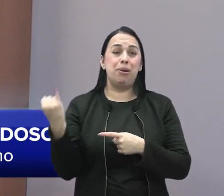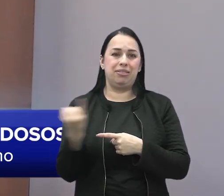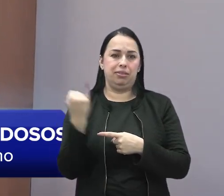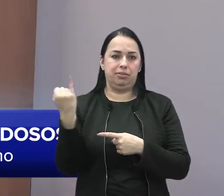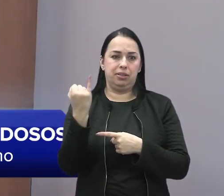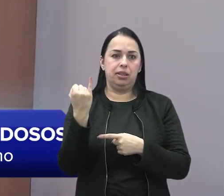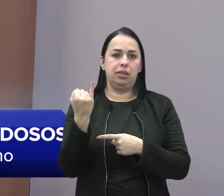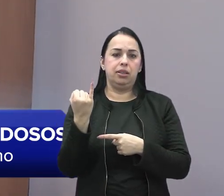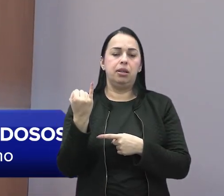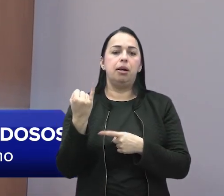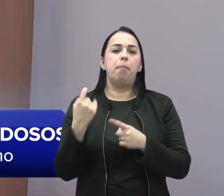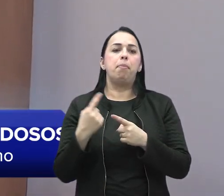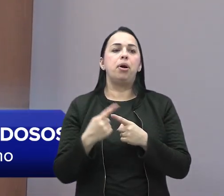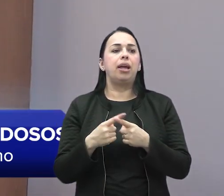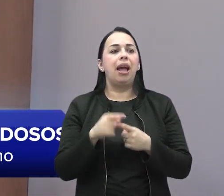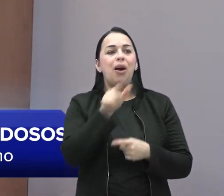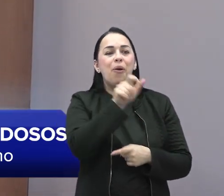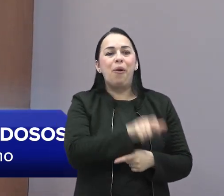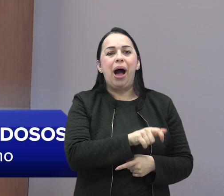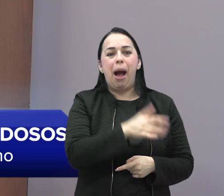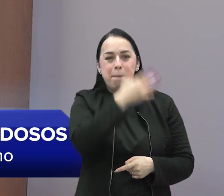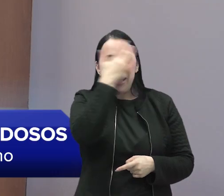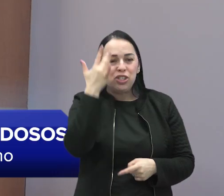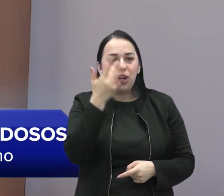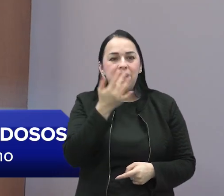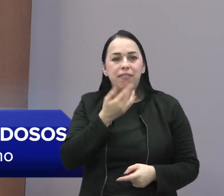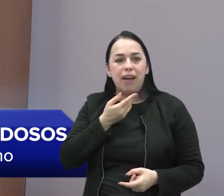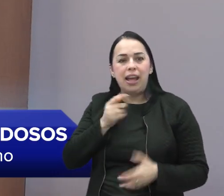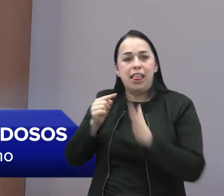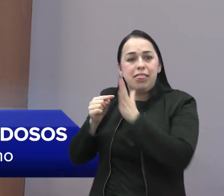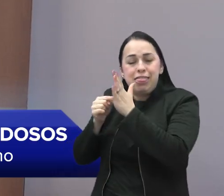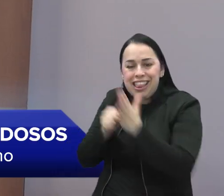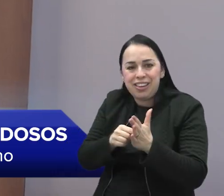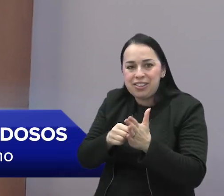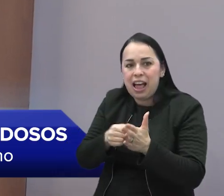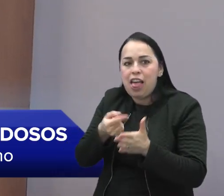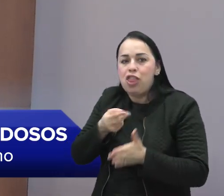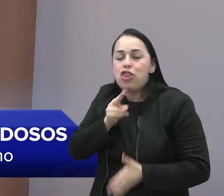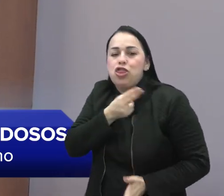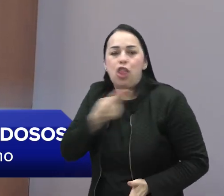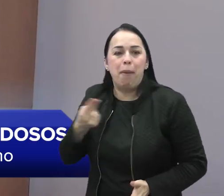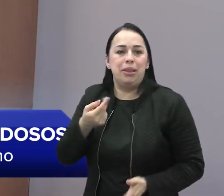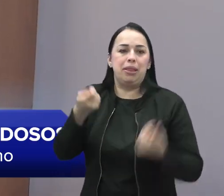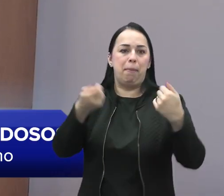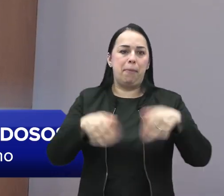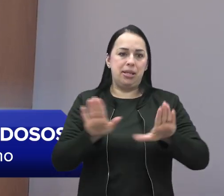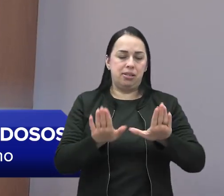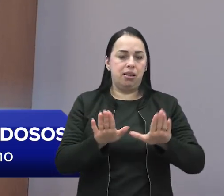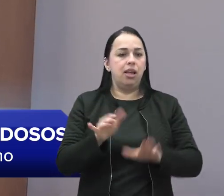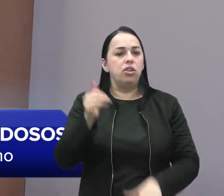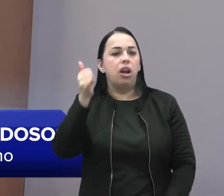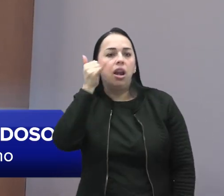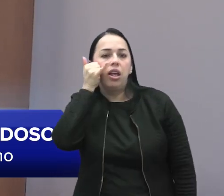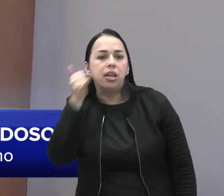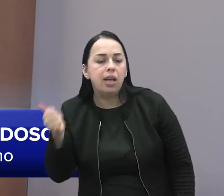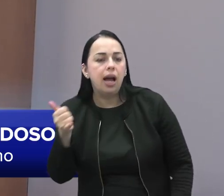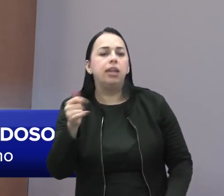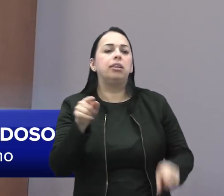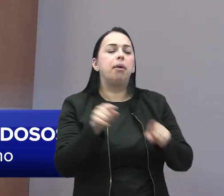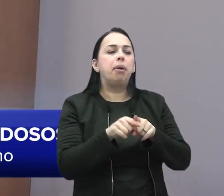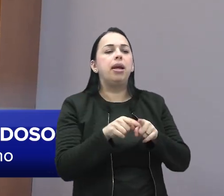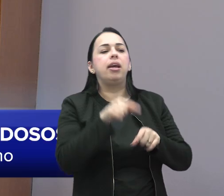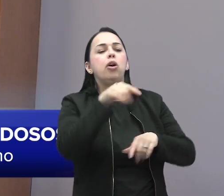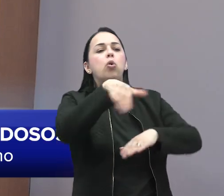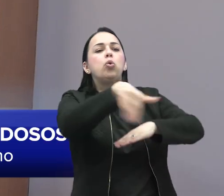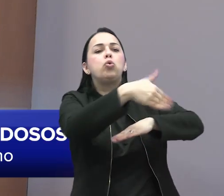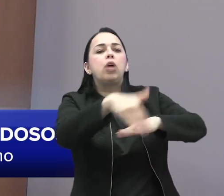ele preserva a identidade do denunciante. Então, basta ligar 100, passar o endereço da ocorrência, que o Disque